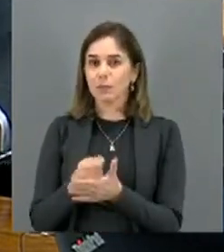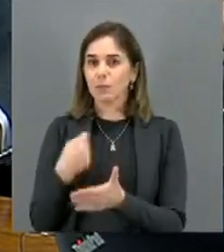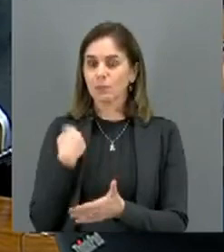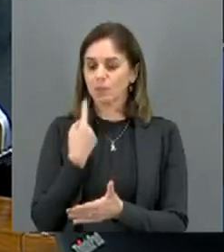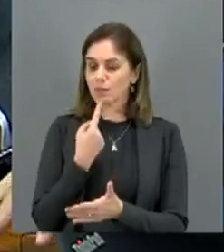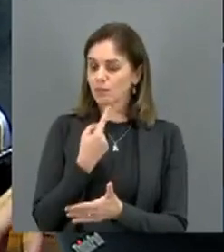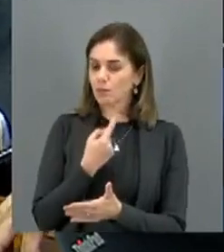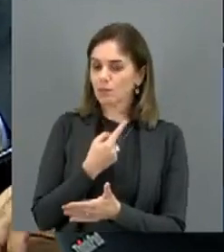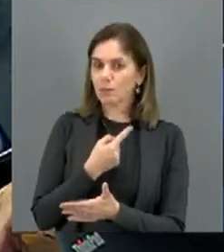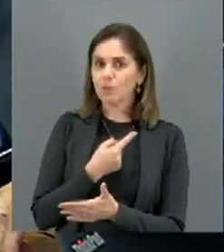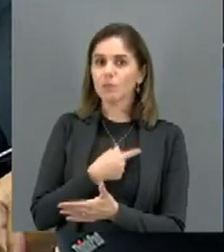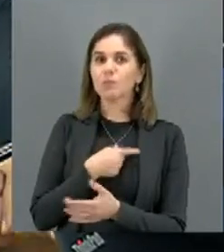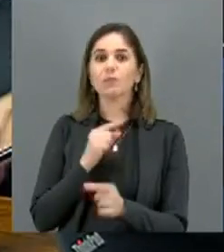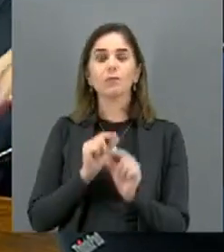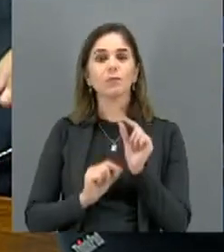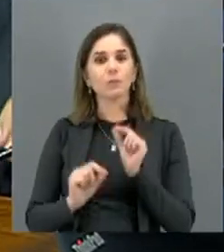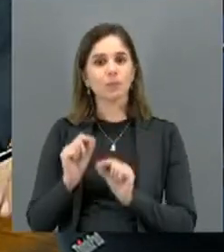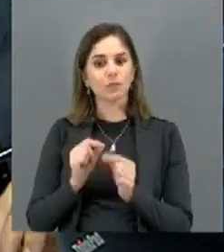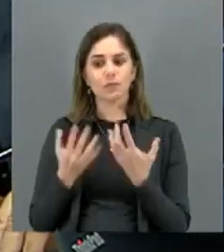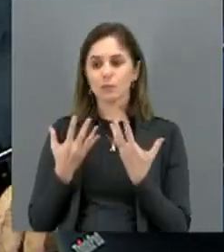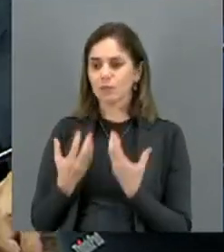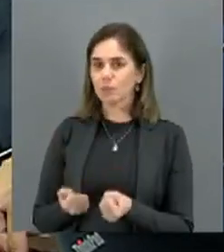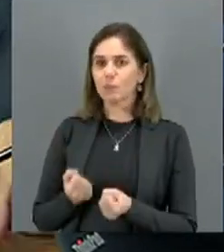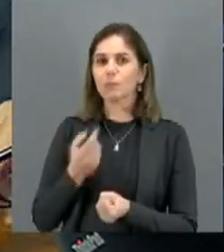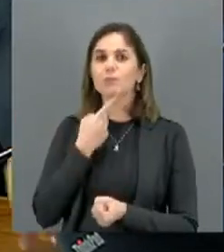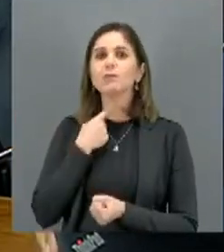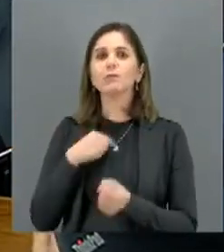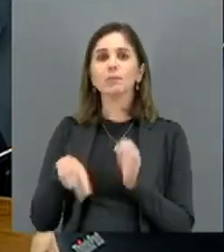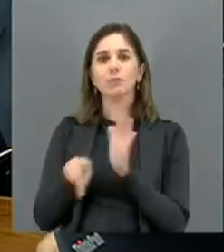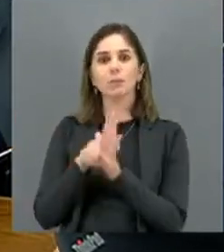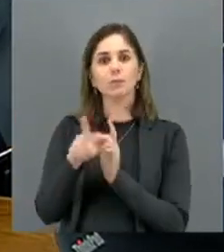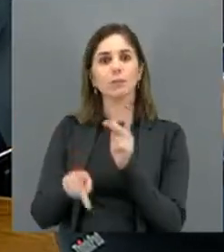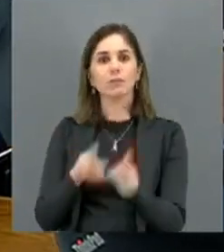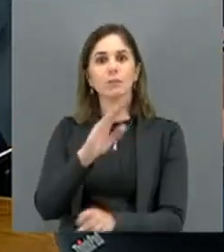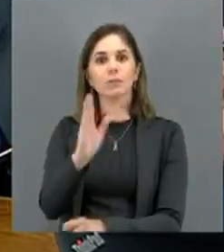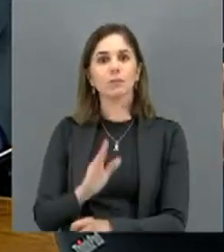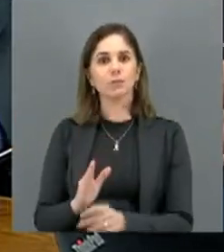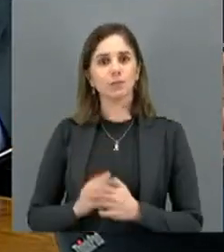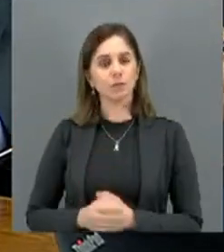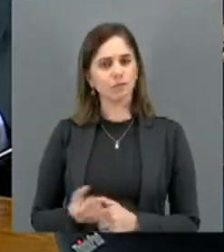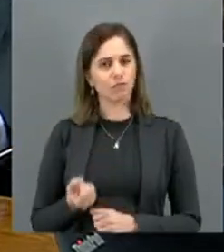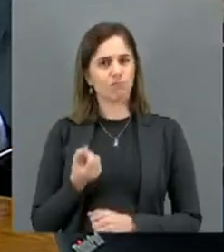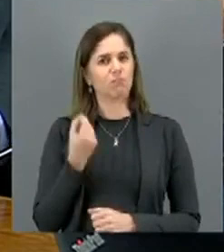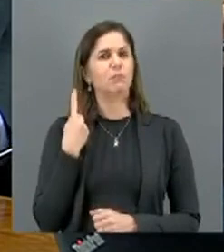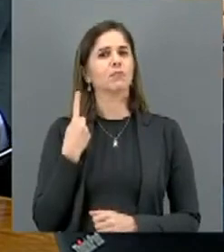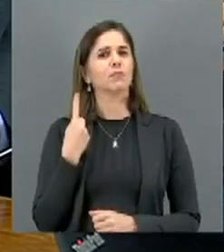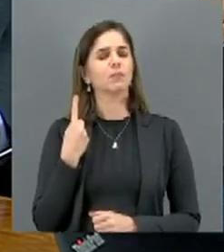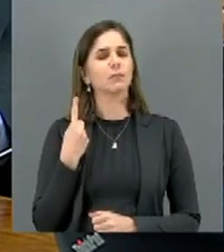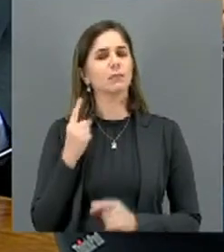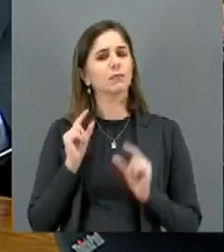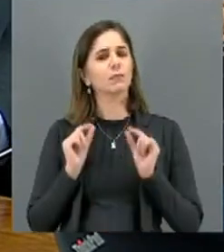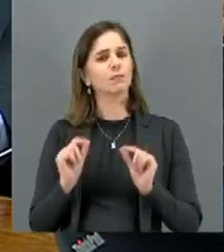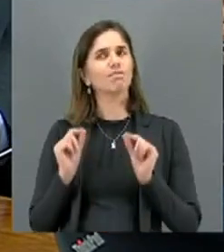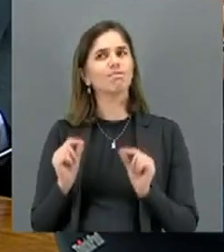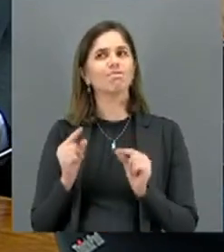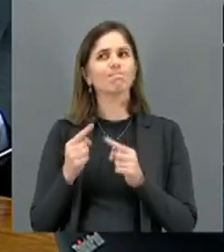população brasileira, a vontade da população brasileira. É esquisito, é